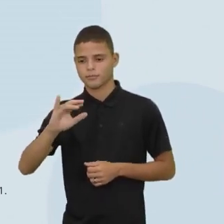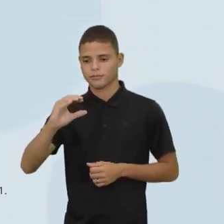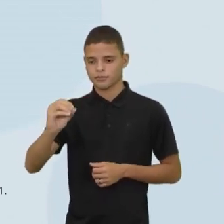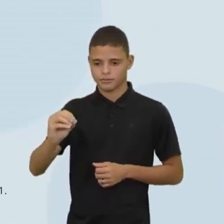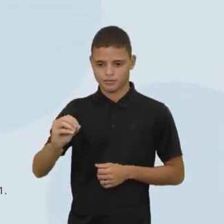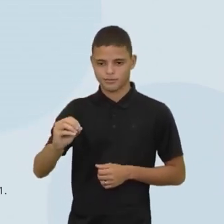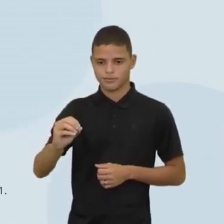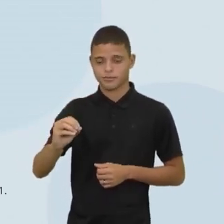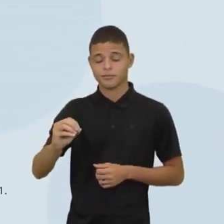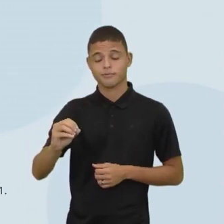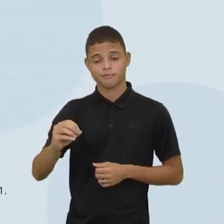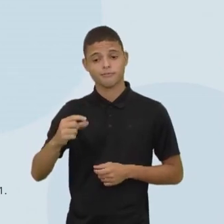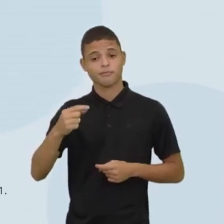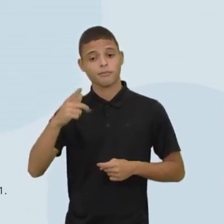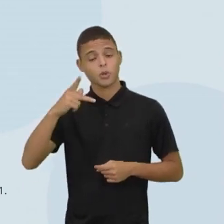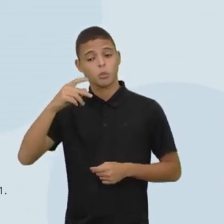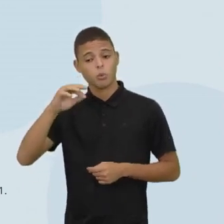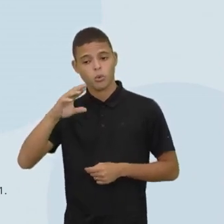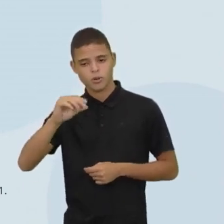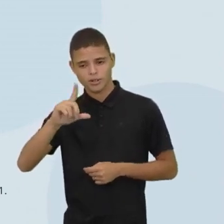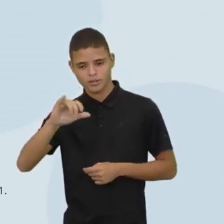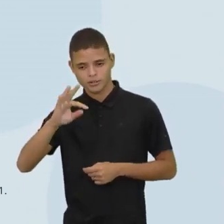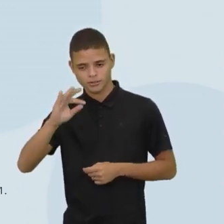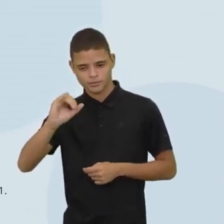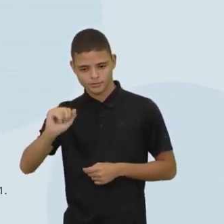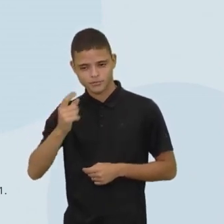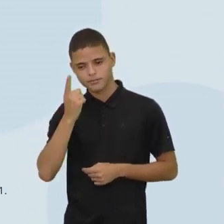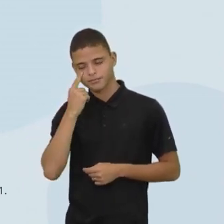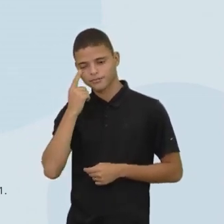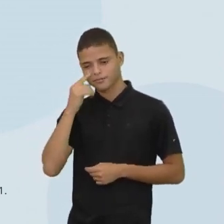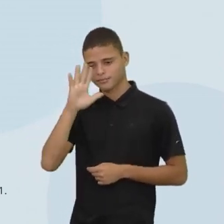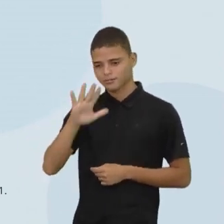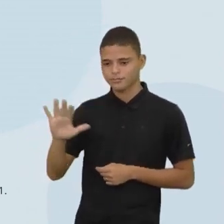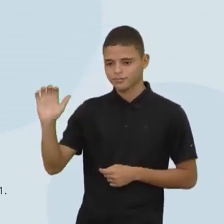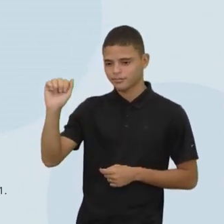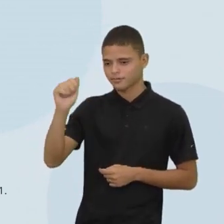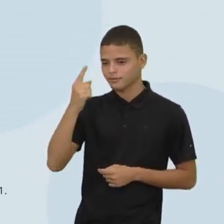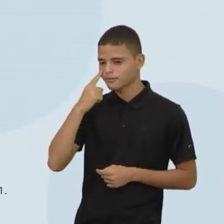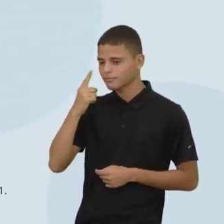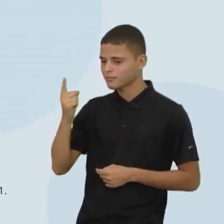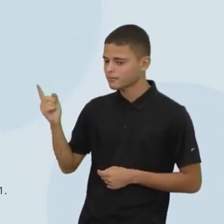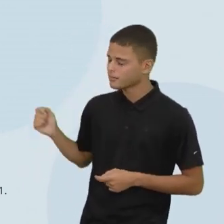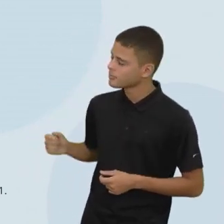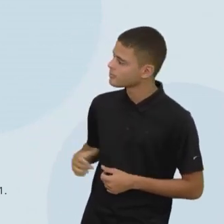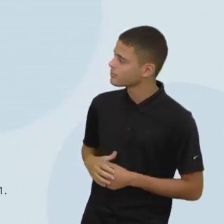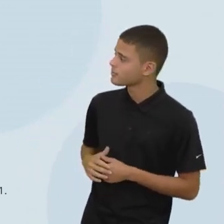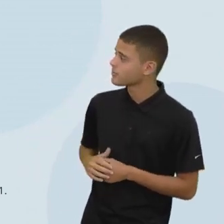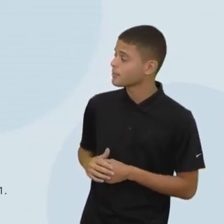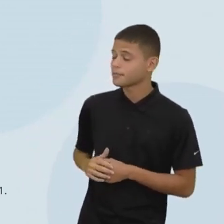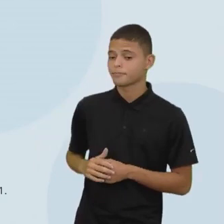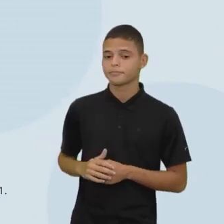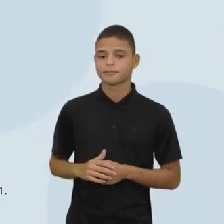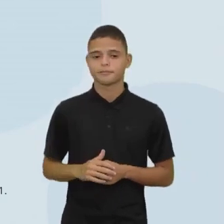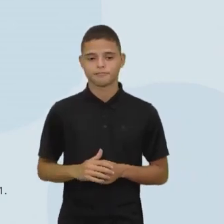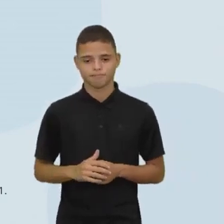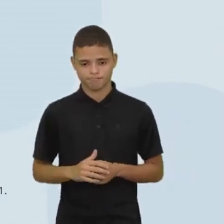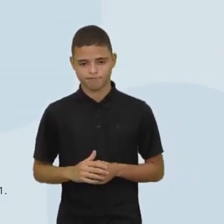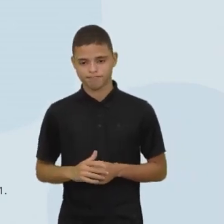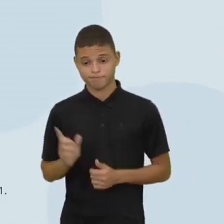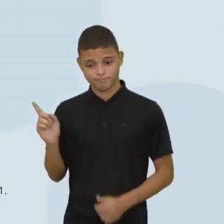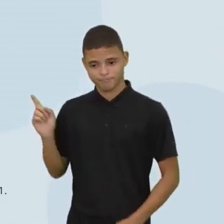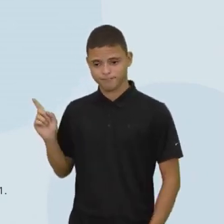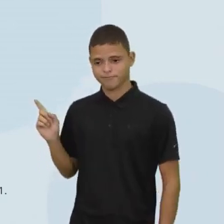localização do continente asiático. Então vamos lá, ó. Vamos fazer aqui uma linha, traçar aqui a linha de